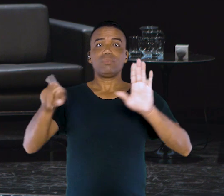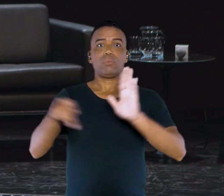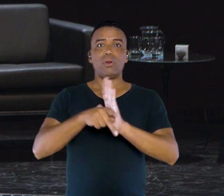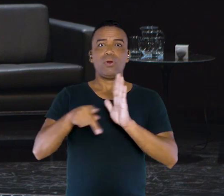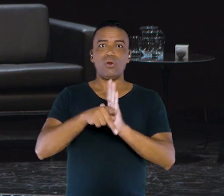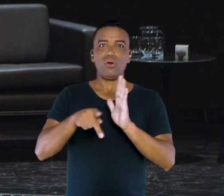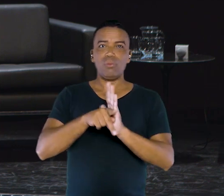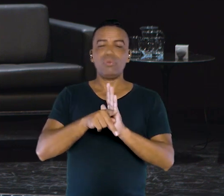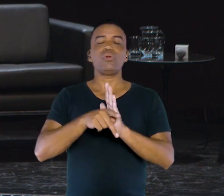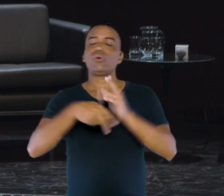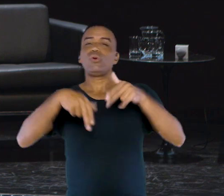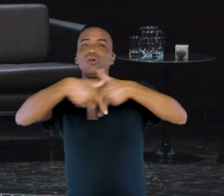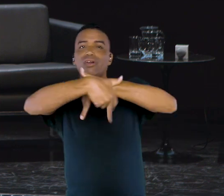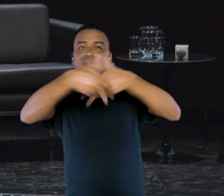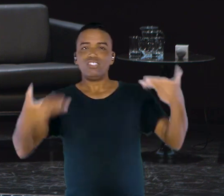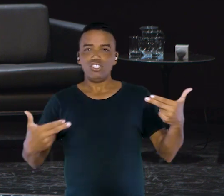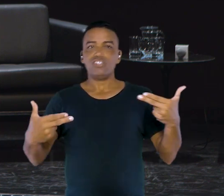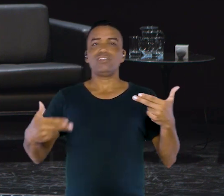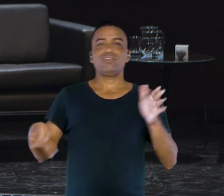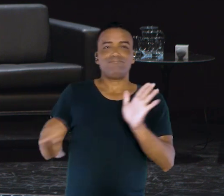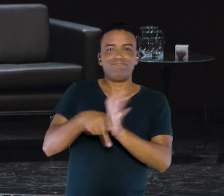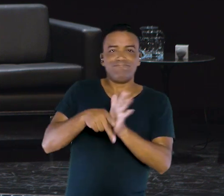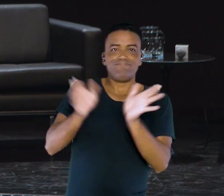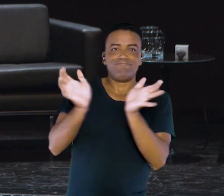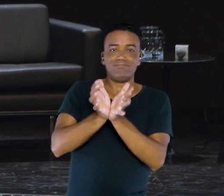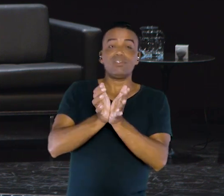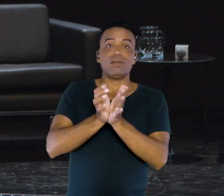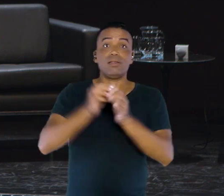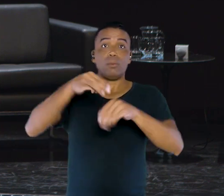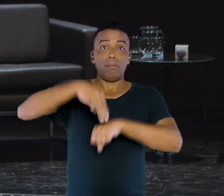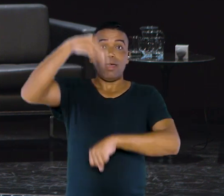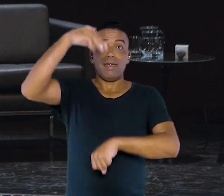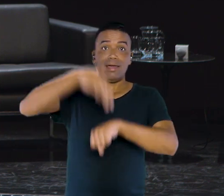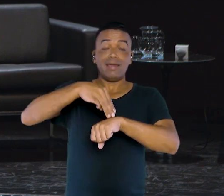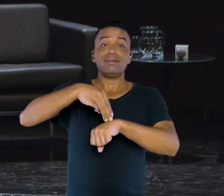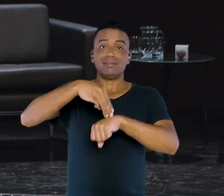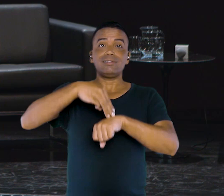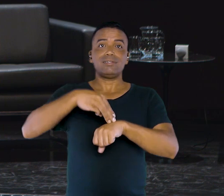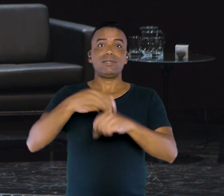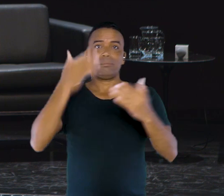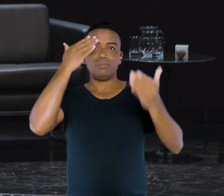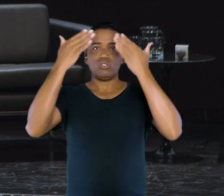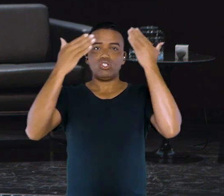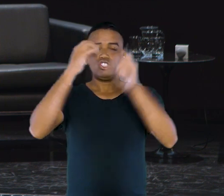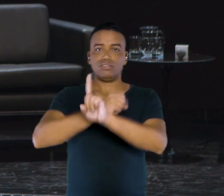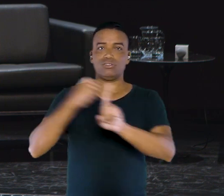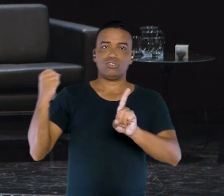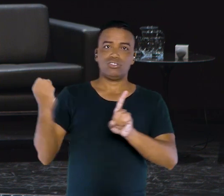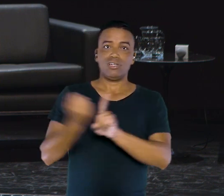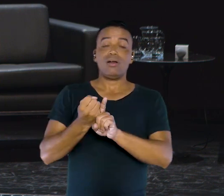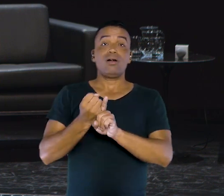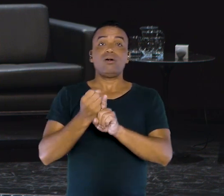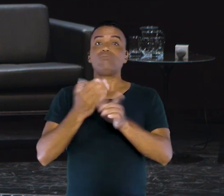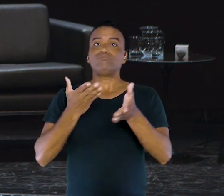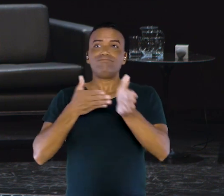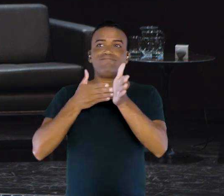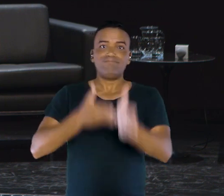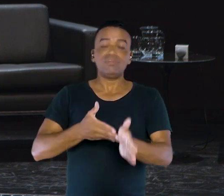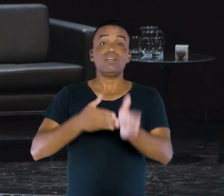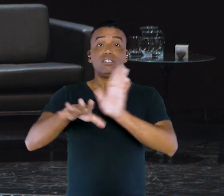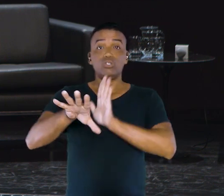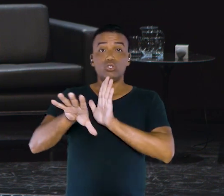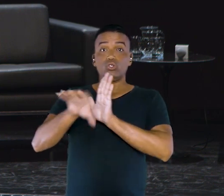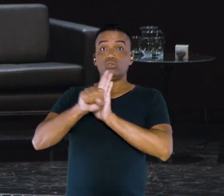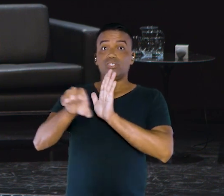com geração, etnia e classe. Mestre no programa de pós-graduação em Psicologia Social, na linha Processos